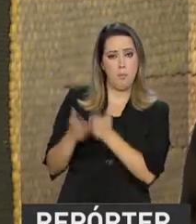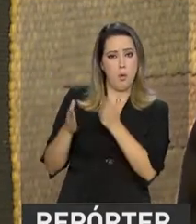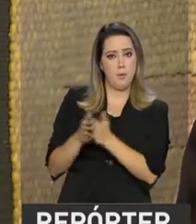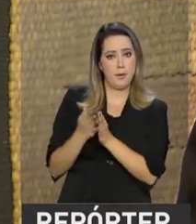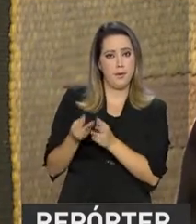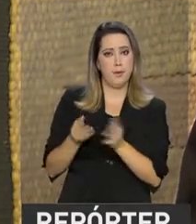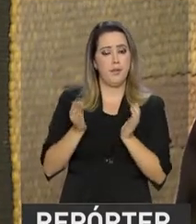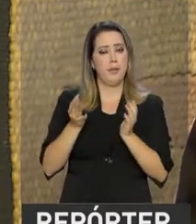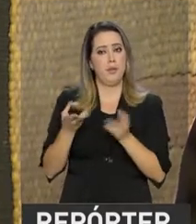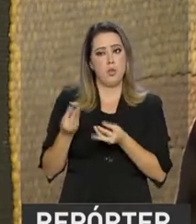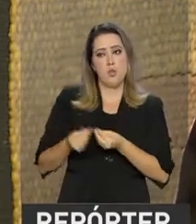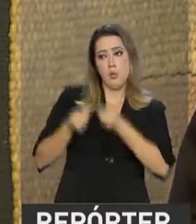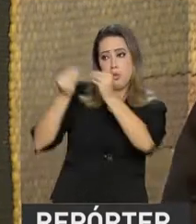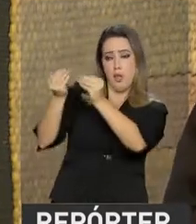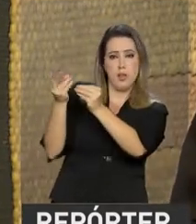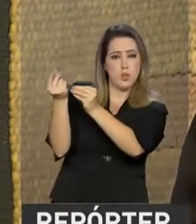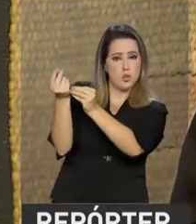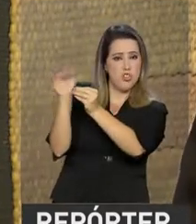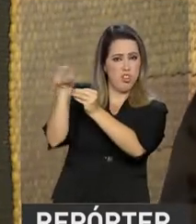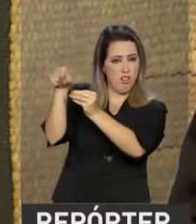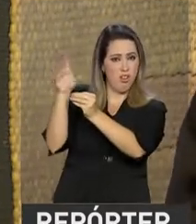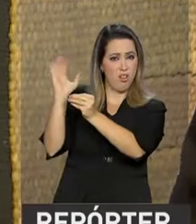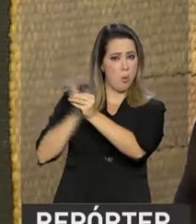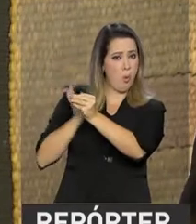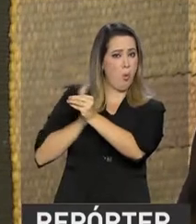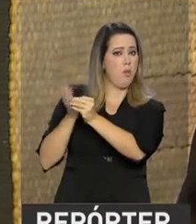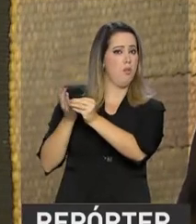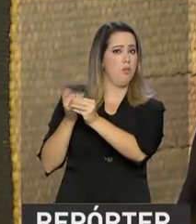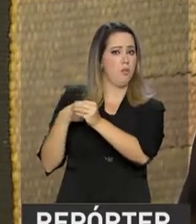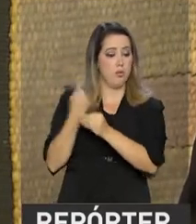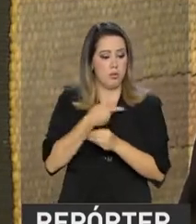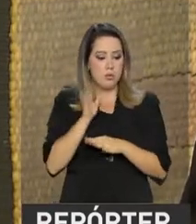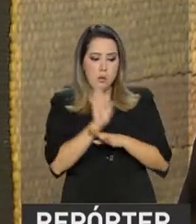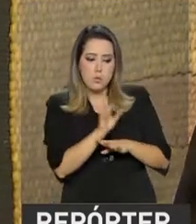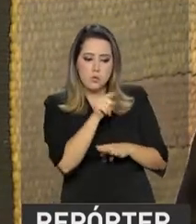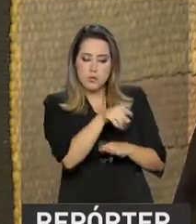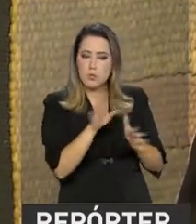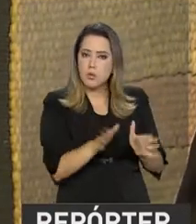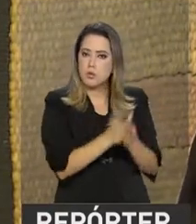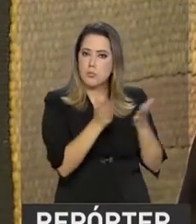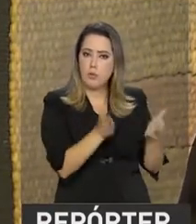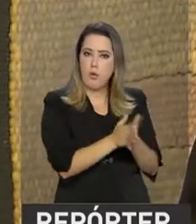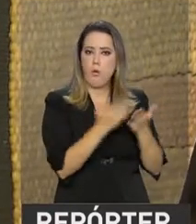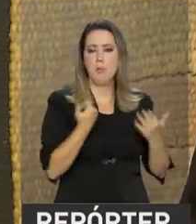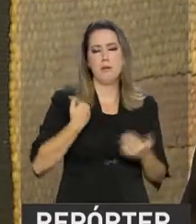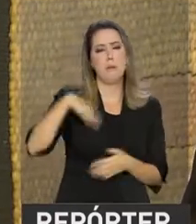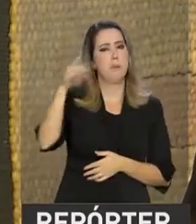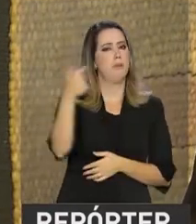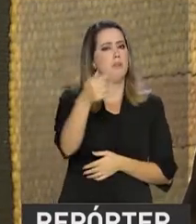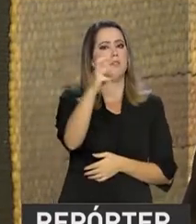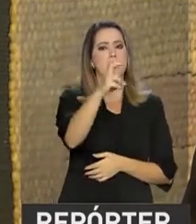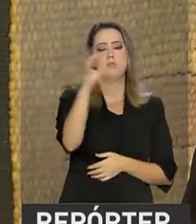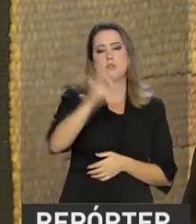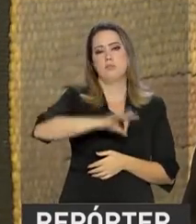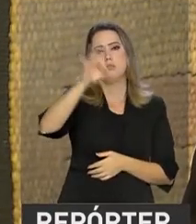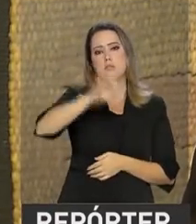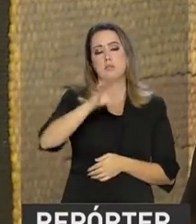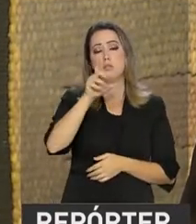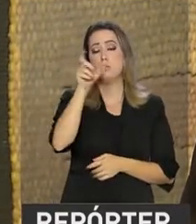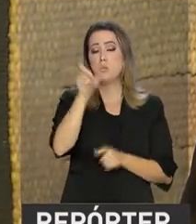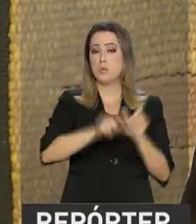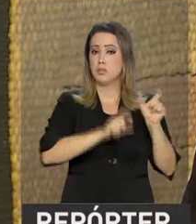para os mais ricos. Nós estamos fazendo algo em favor dos pobres. Mais de 65, 70% da população